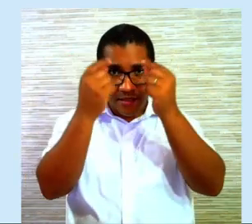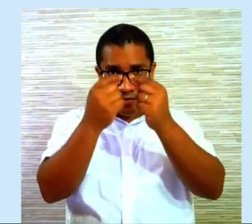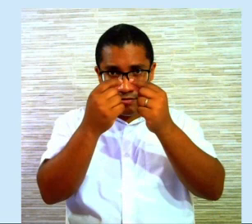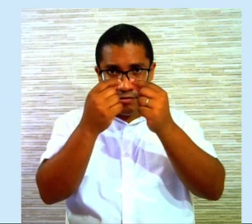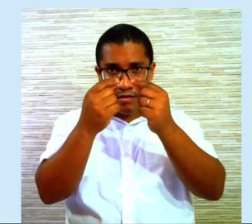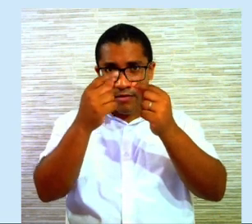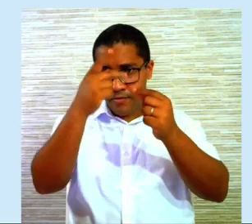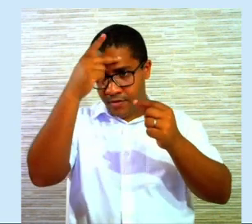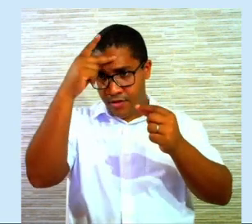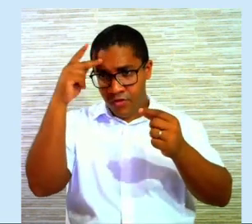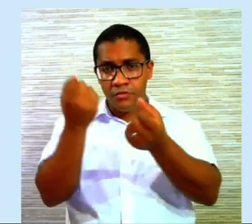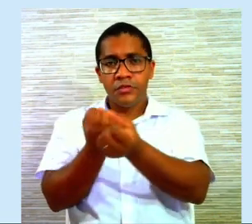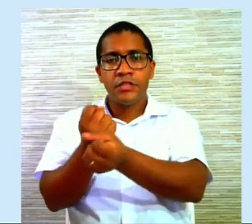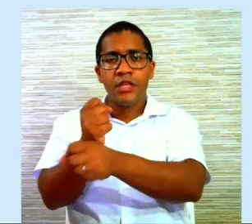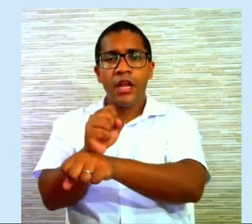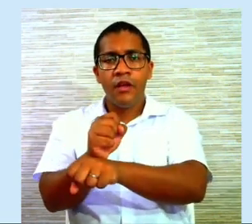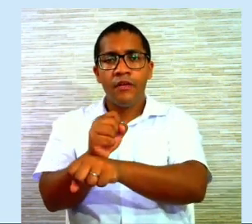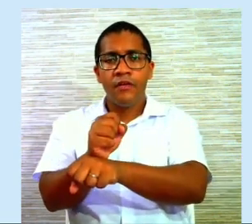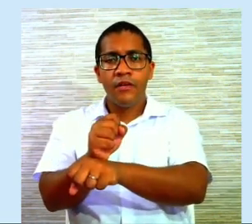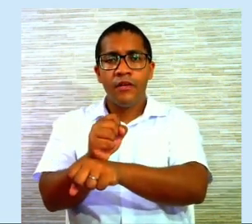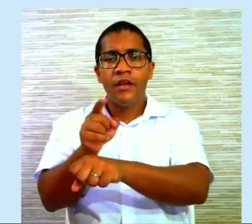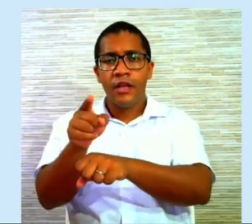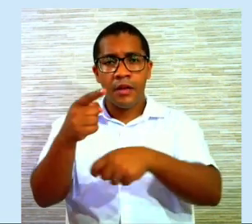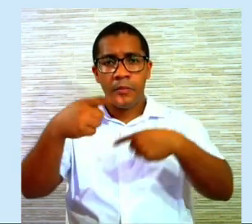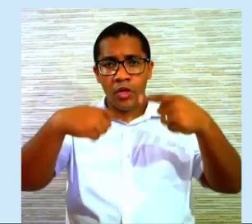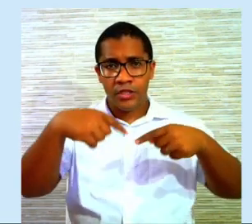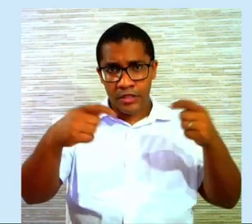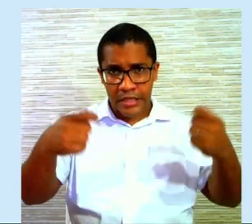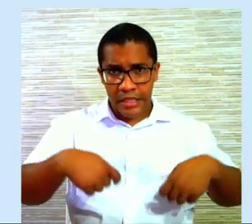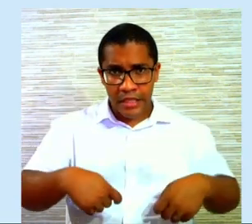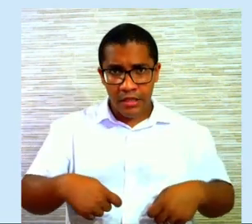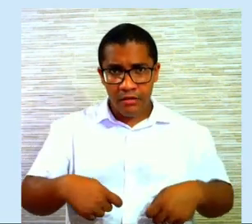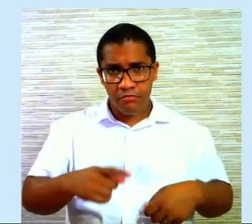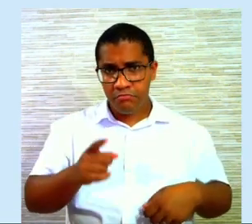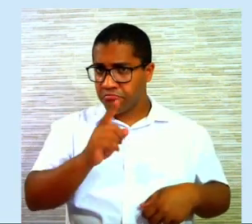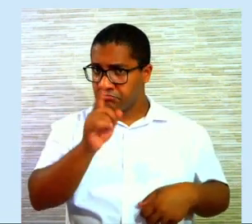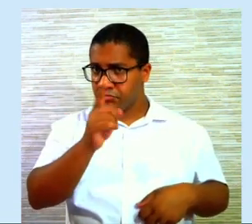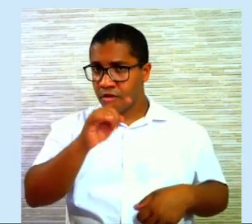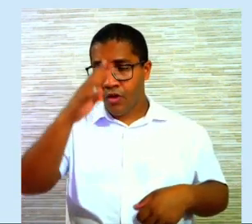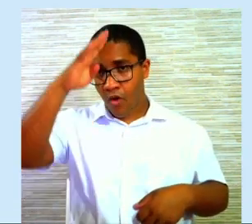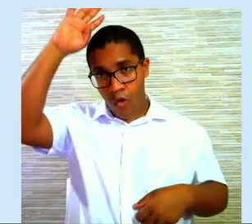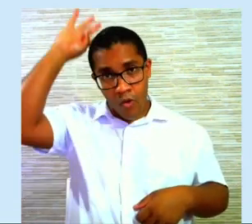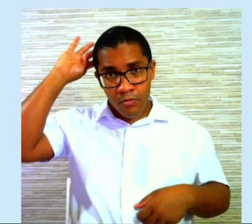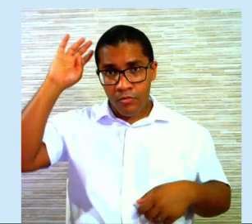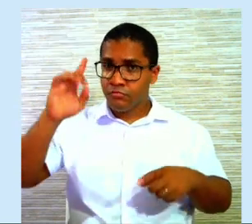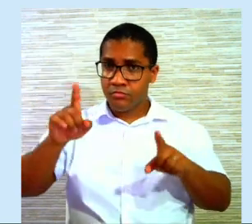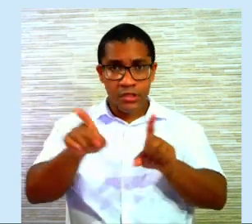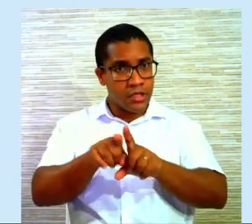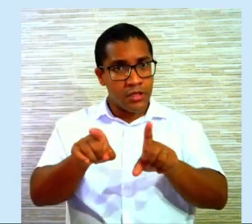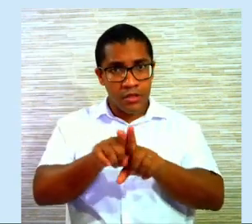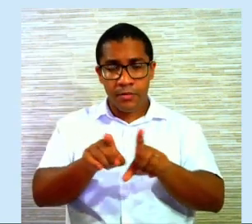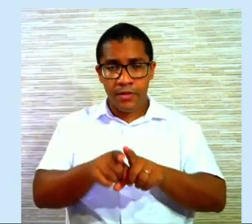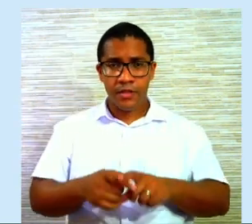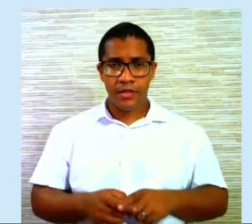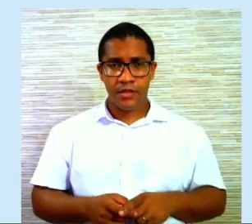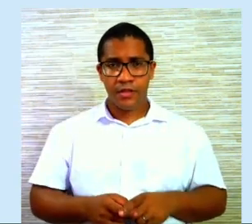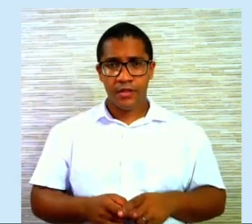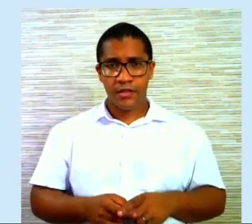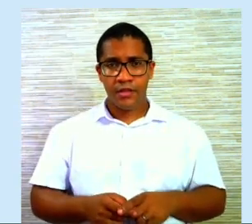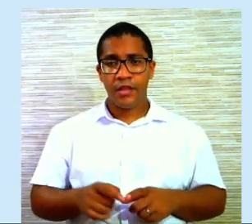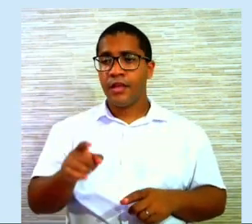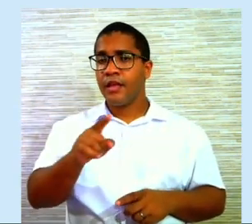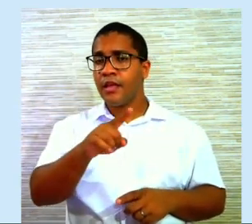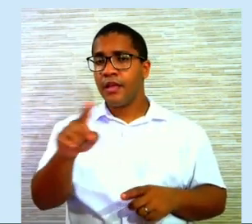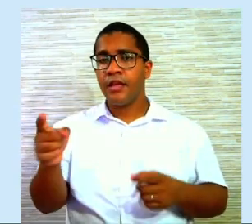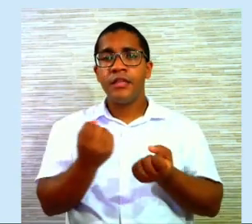isso. Os escravos não tinham esse direito político. Em Roma, os escravos não tinham direito político.